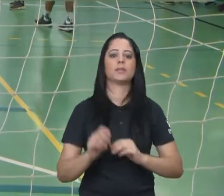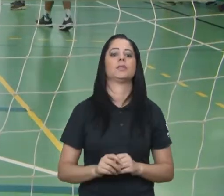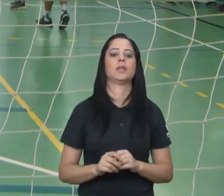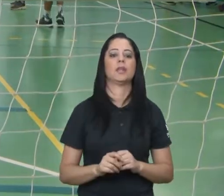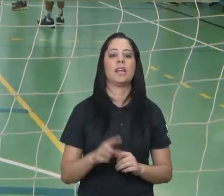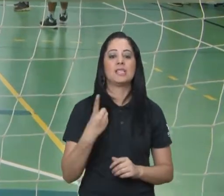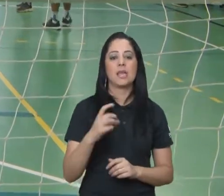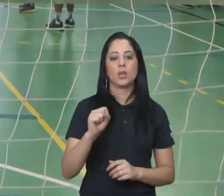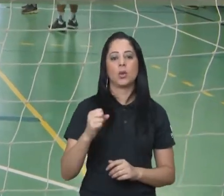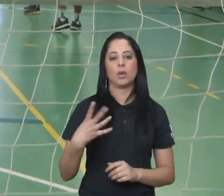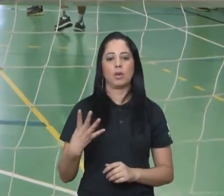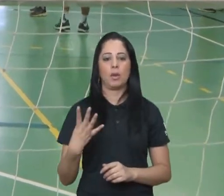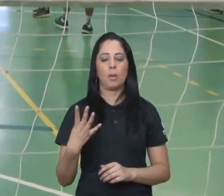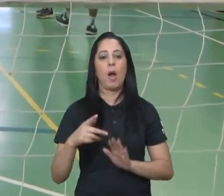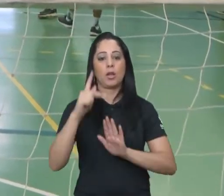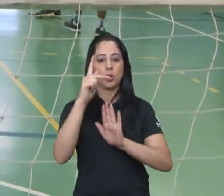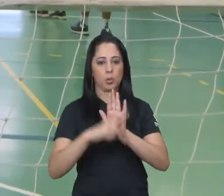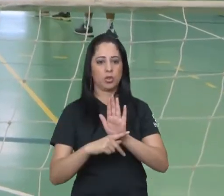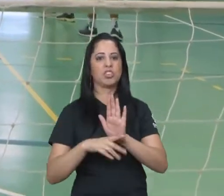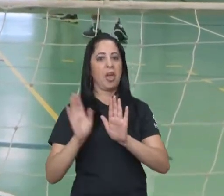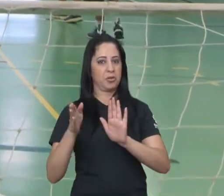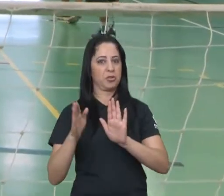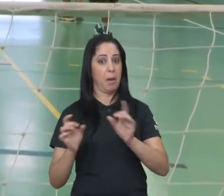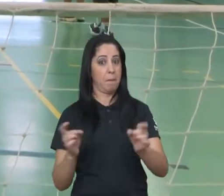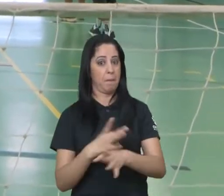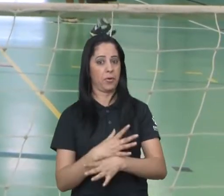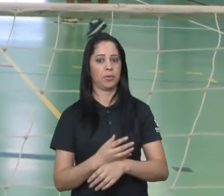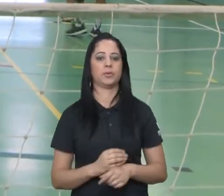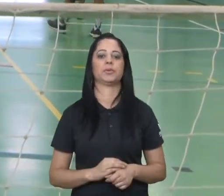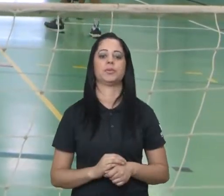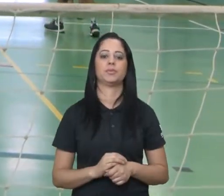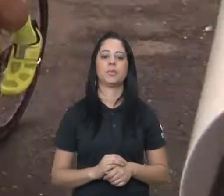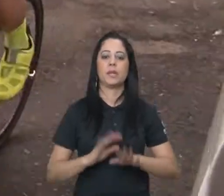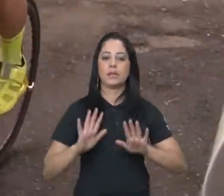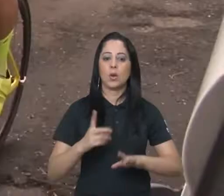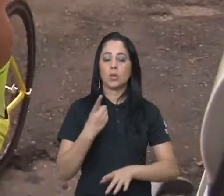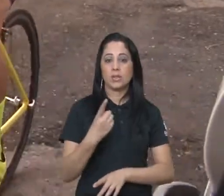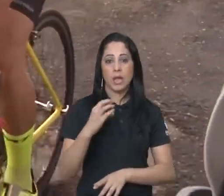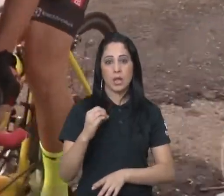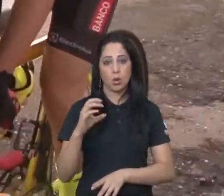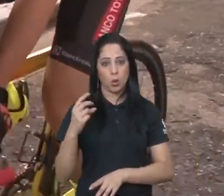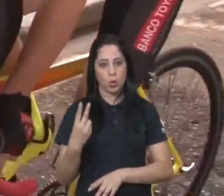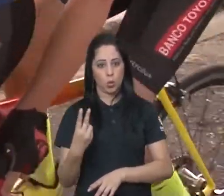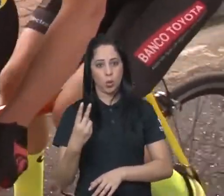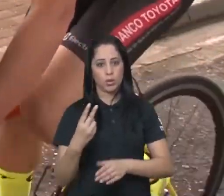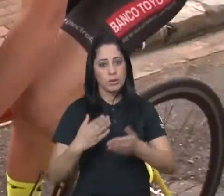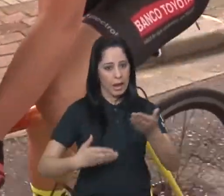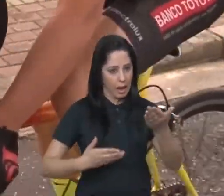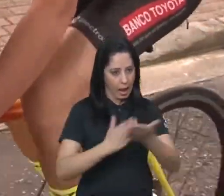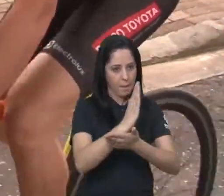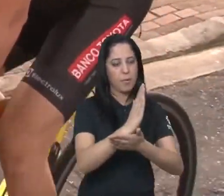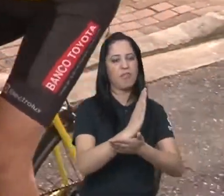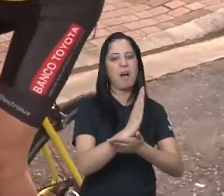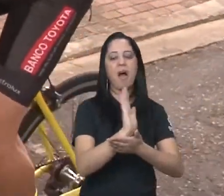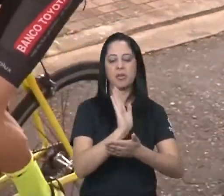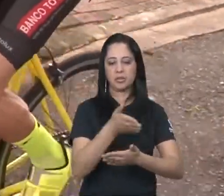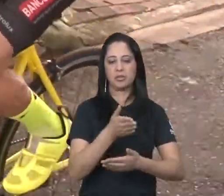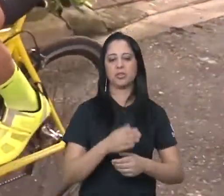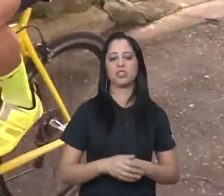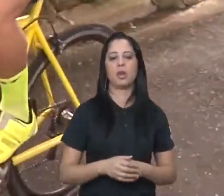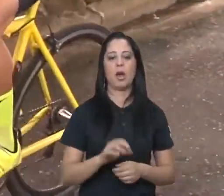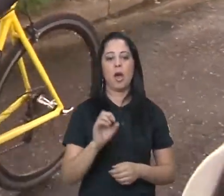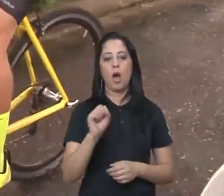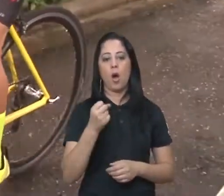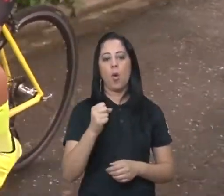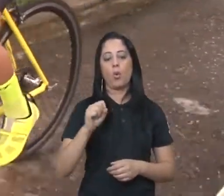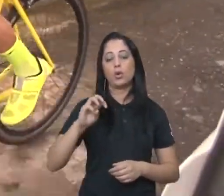de 2022, com 184 projetos pleiteados. Desses, 102 foram aprovados para